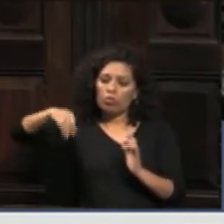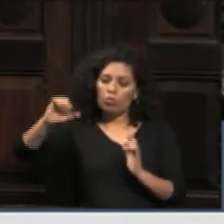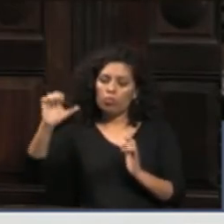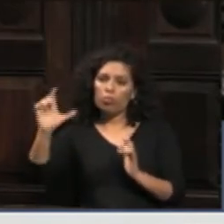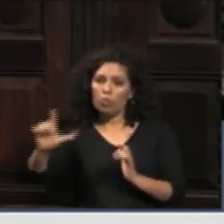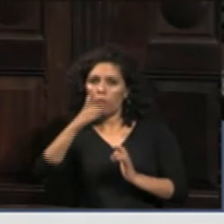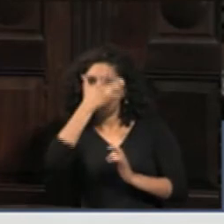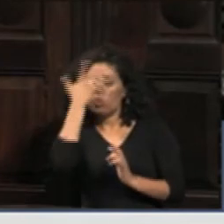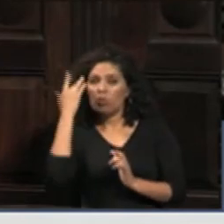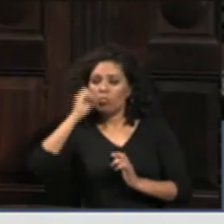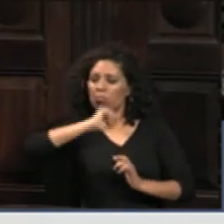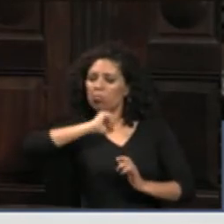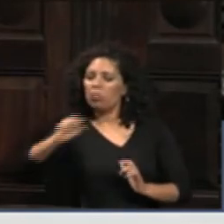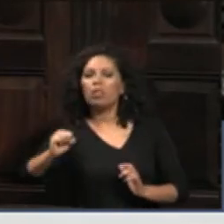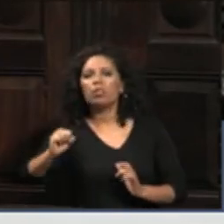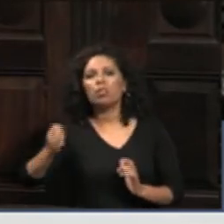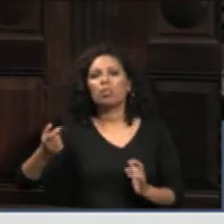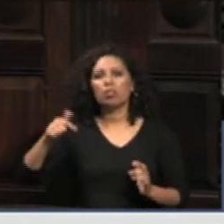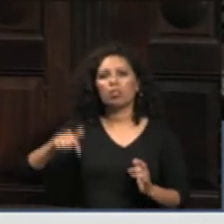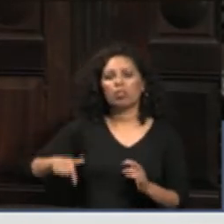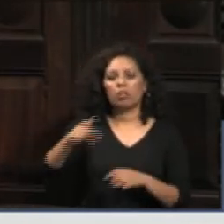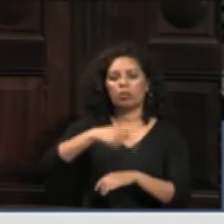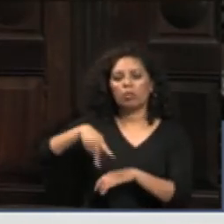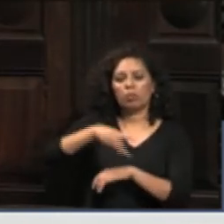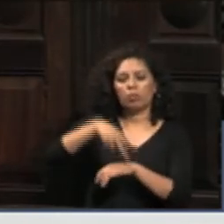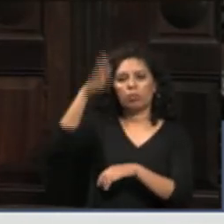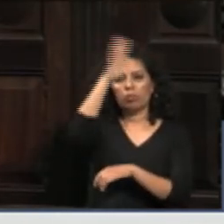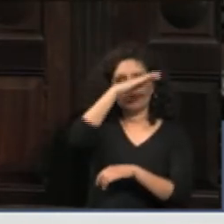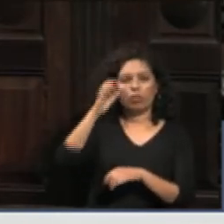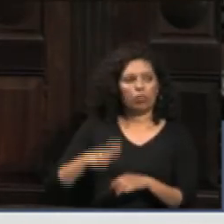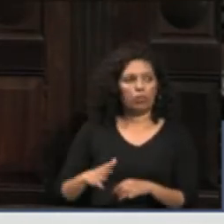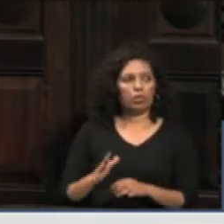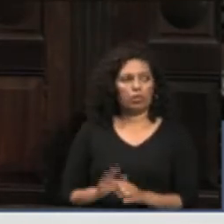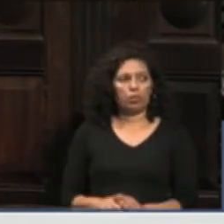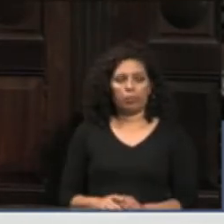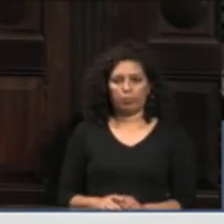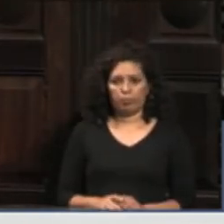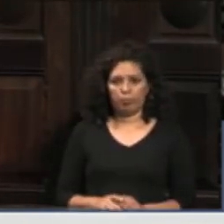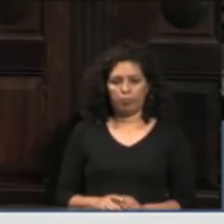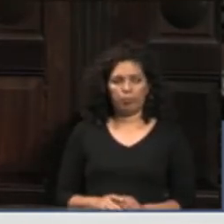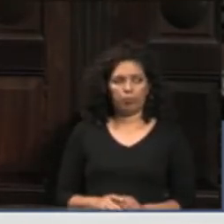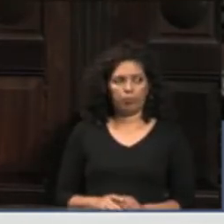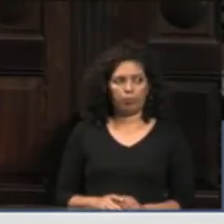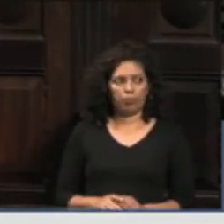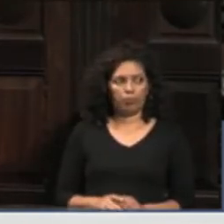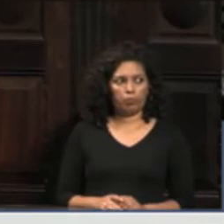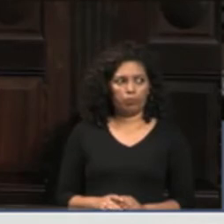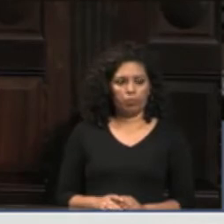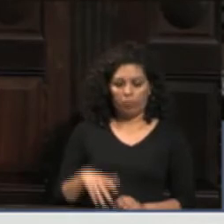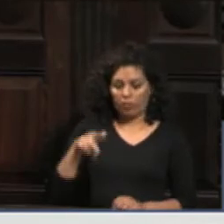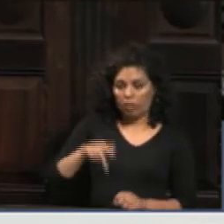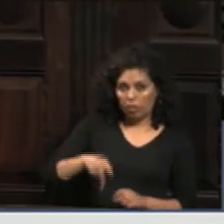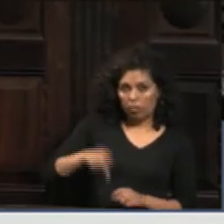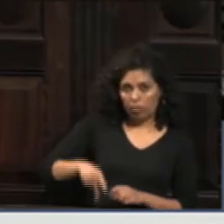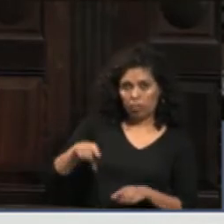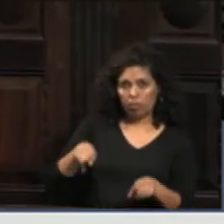assassinados no nosso país. 62 mil. E o nosso